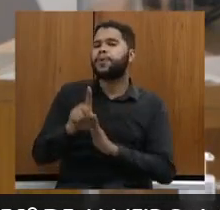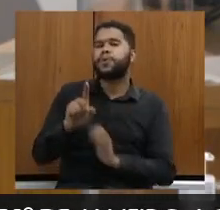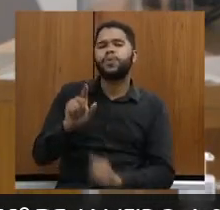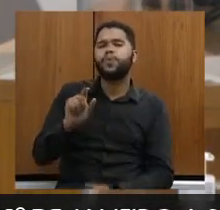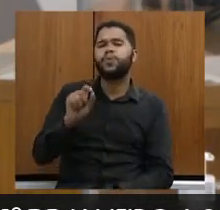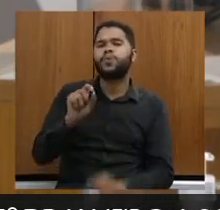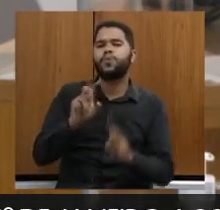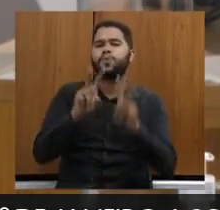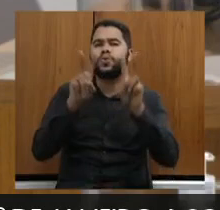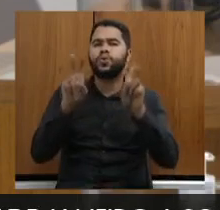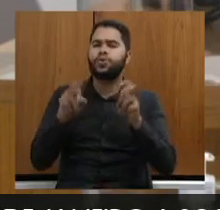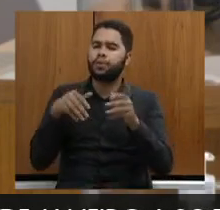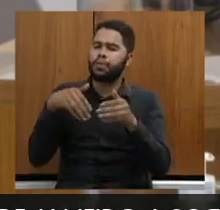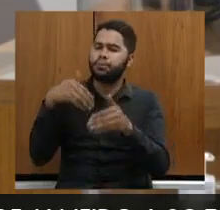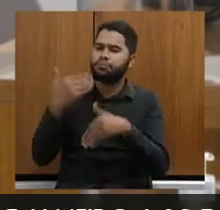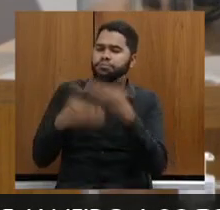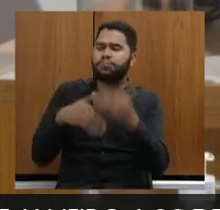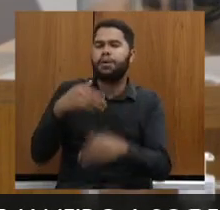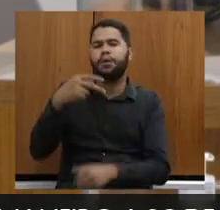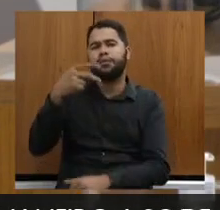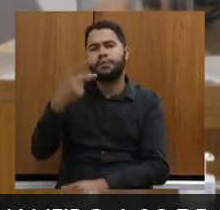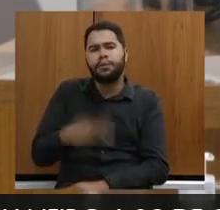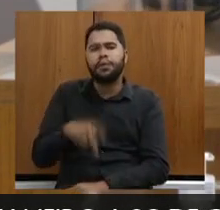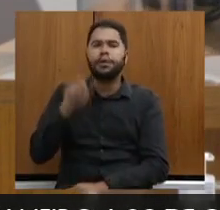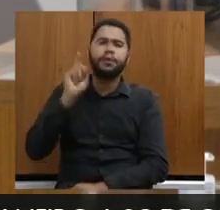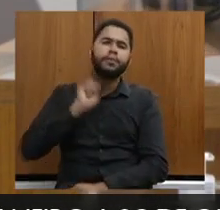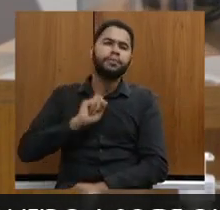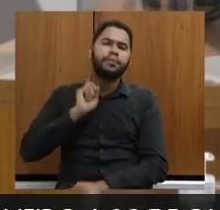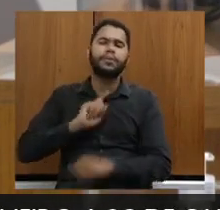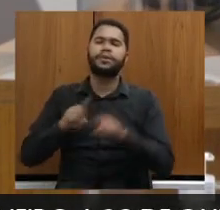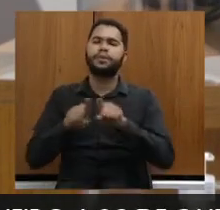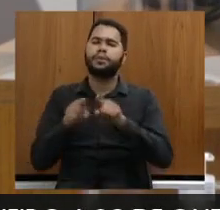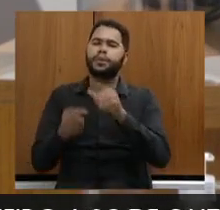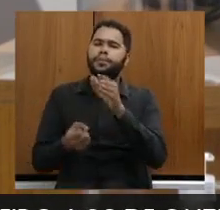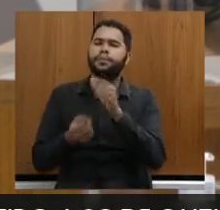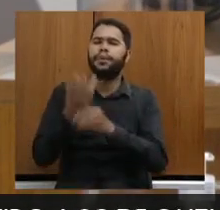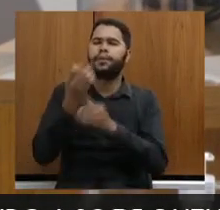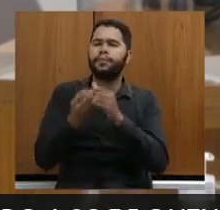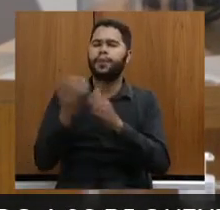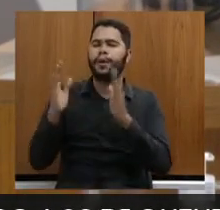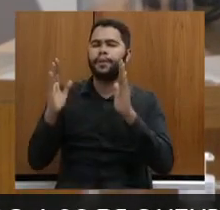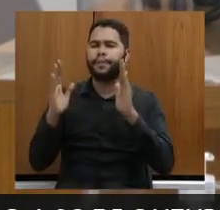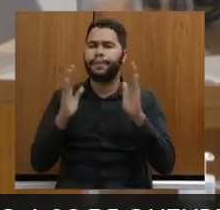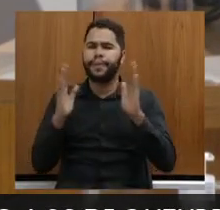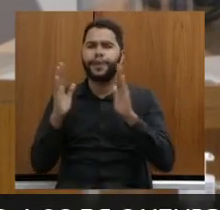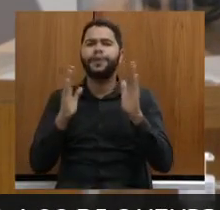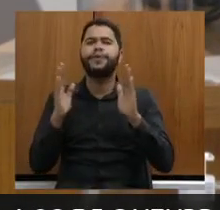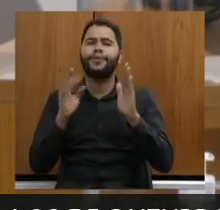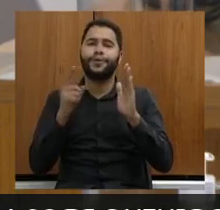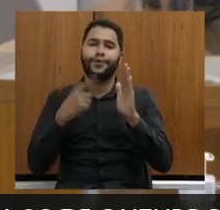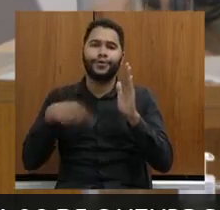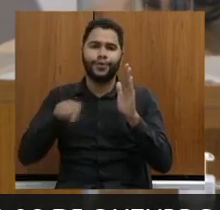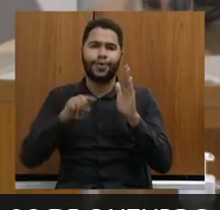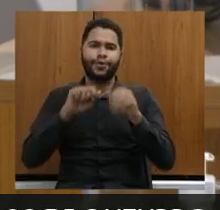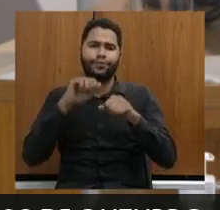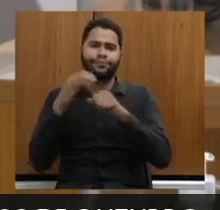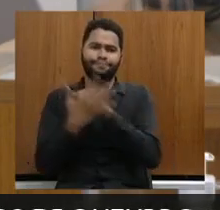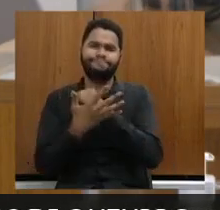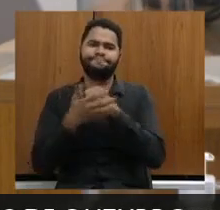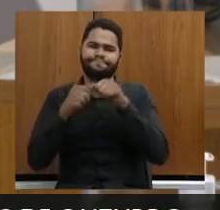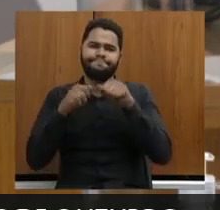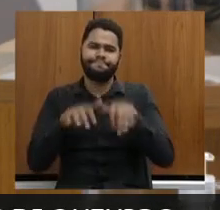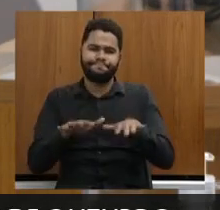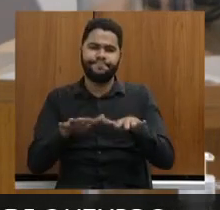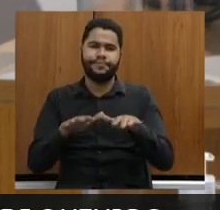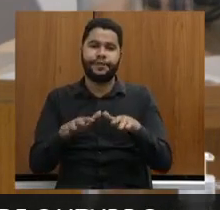sobre o crescimento de Minas a colocação a produção de Minas nesse período aí que nós tivemos de pandemia